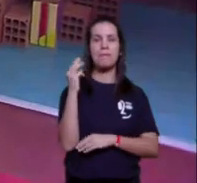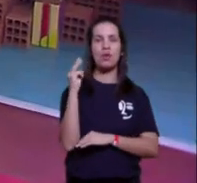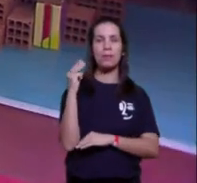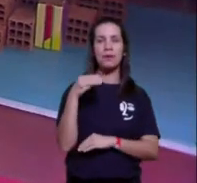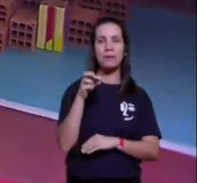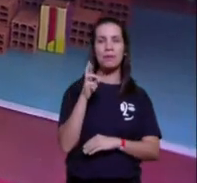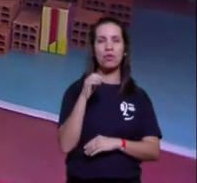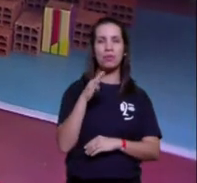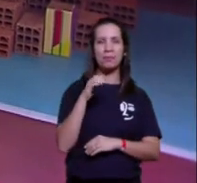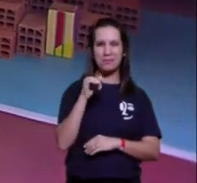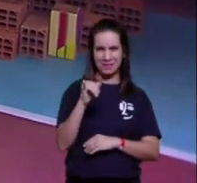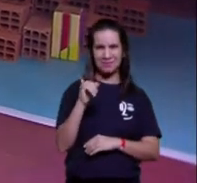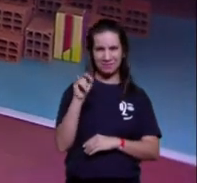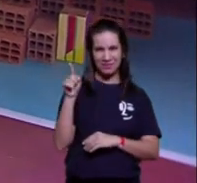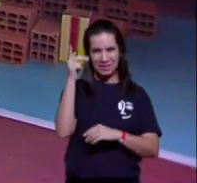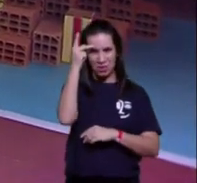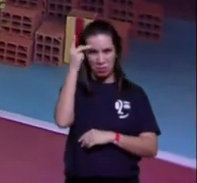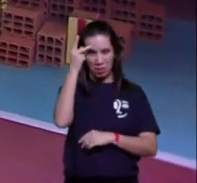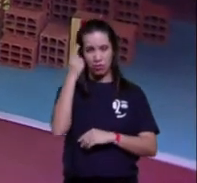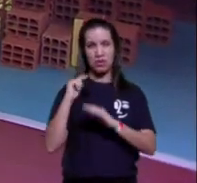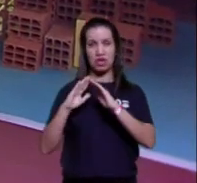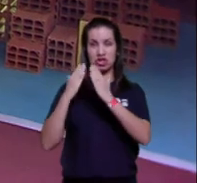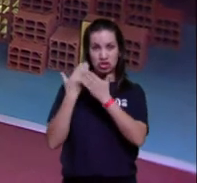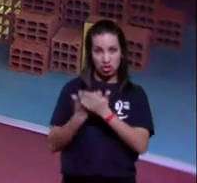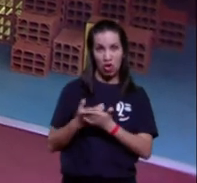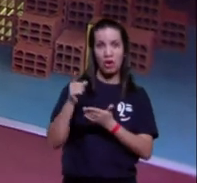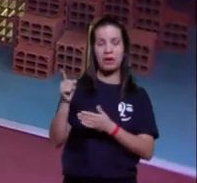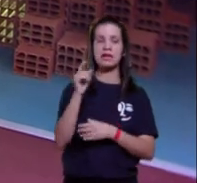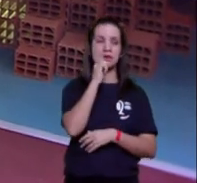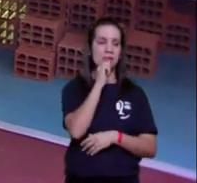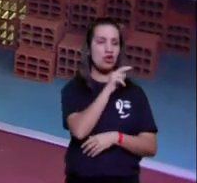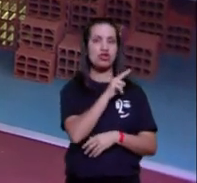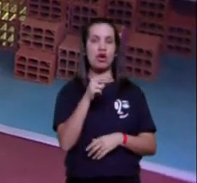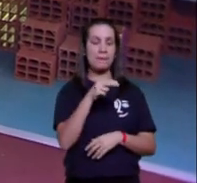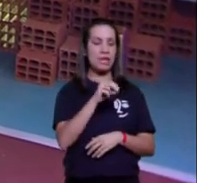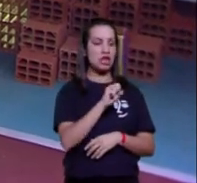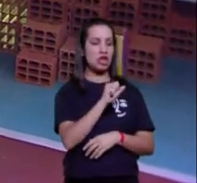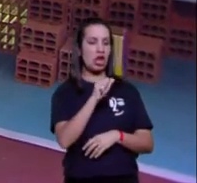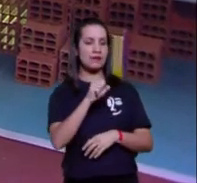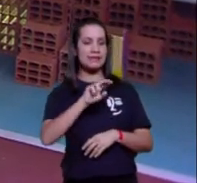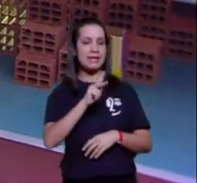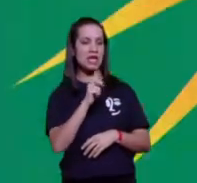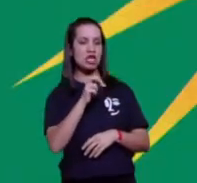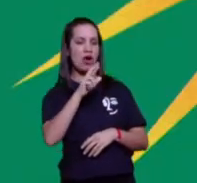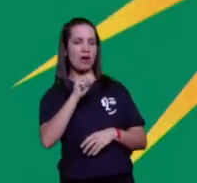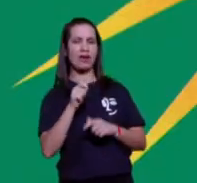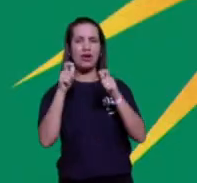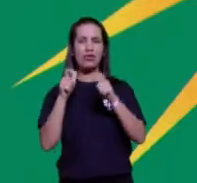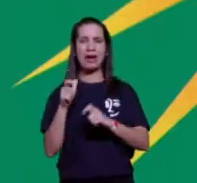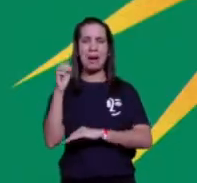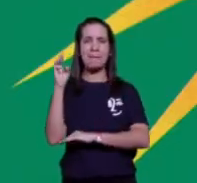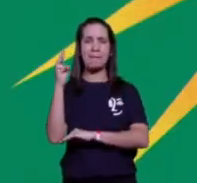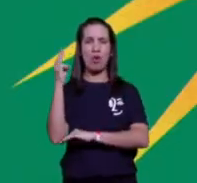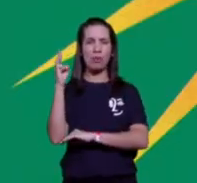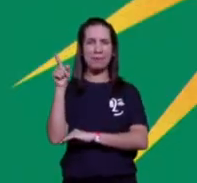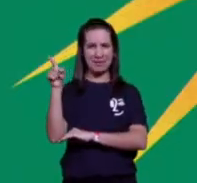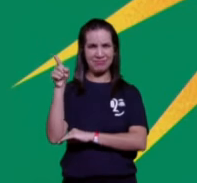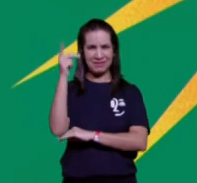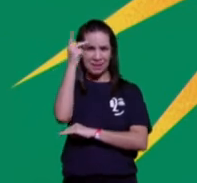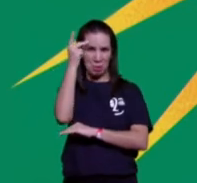ali na Giovanni Grom, que eu acho, primeiro já acho maravilhoso esse nome, como se Nossa Senhora tivesse tanto lugar para aparecer, ela teve que ir para o Morumbi aparecer, eu já acho